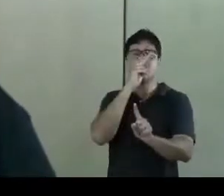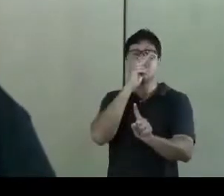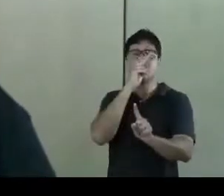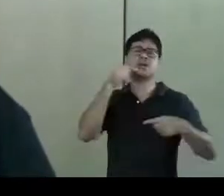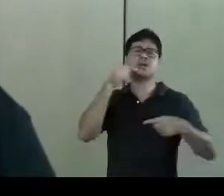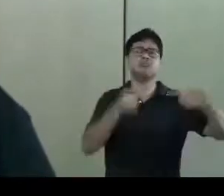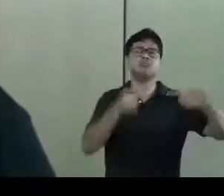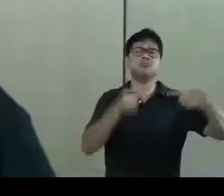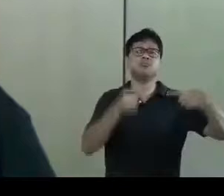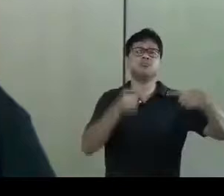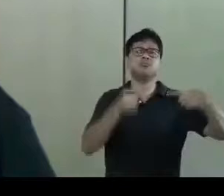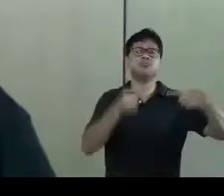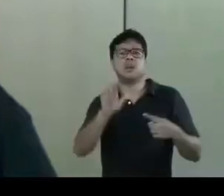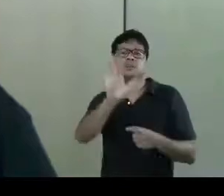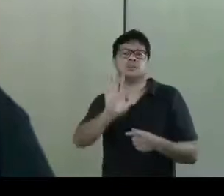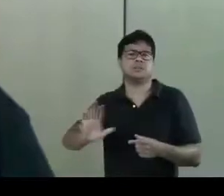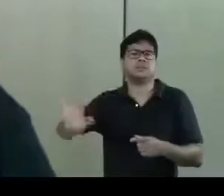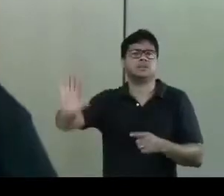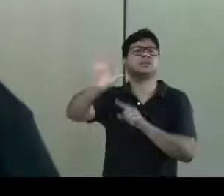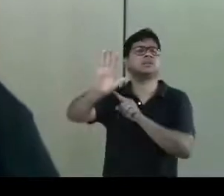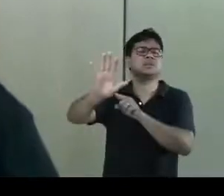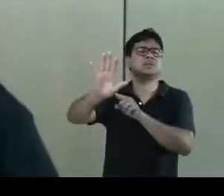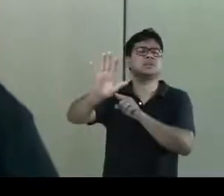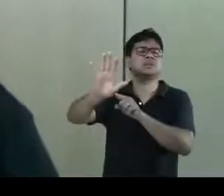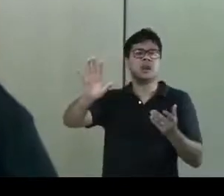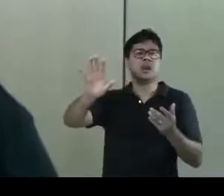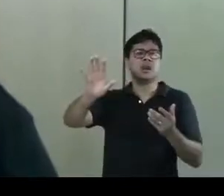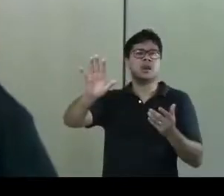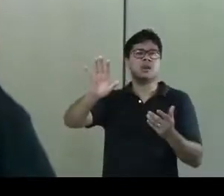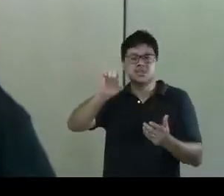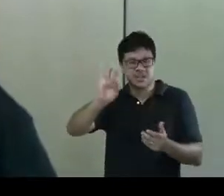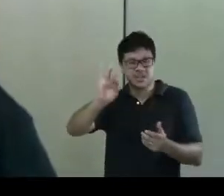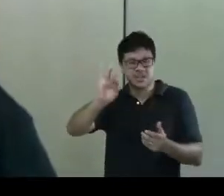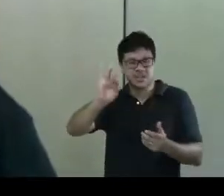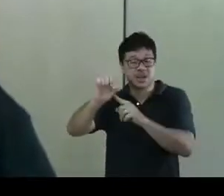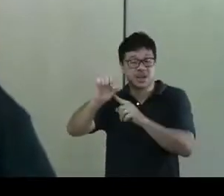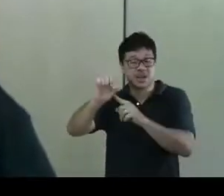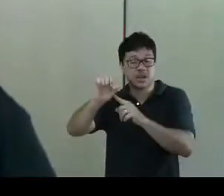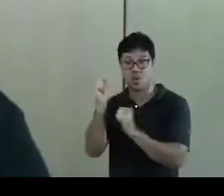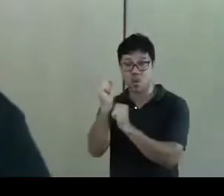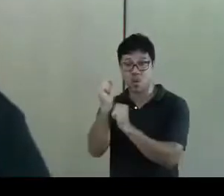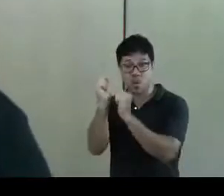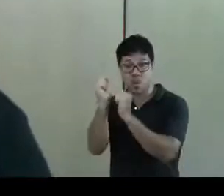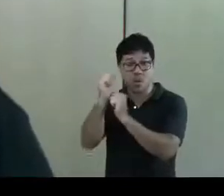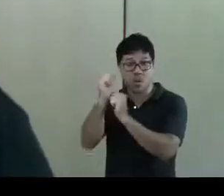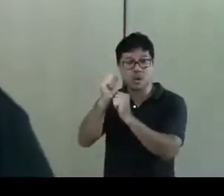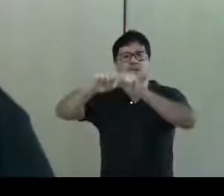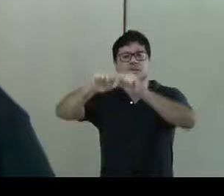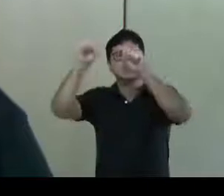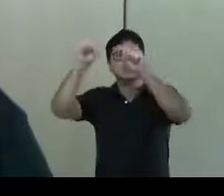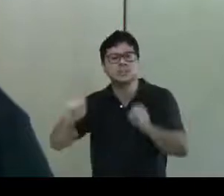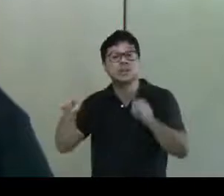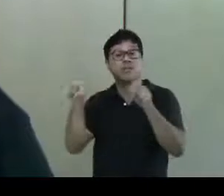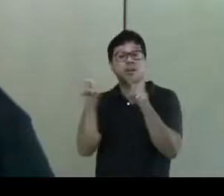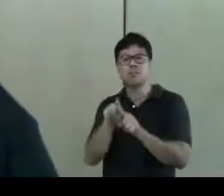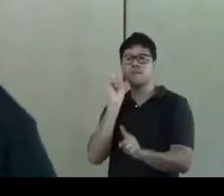dimensão política da estética, onde a construção de sistemas ou a construção de formas de